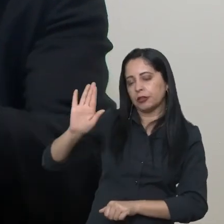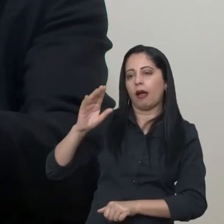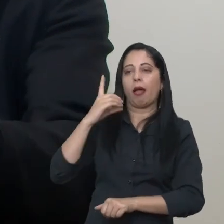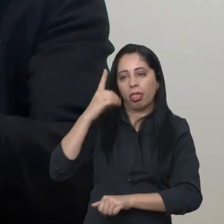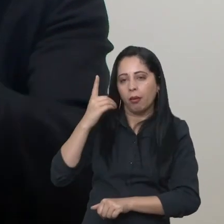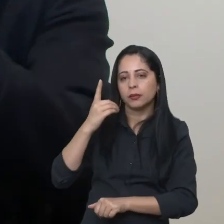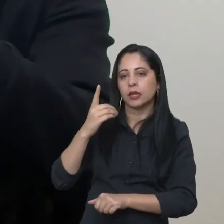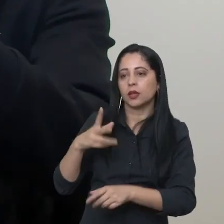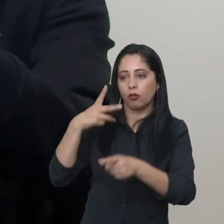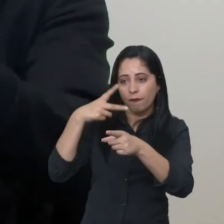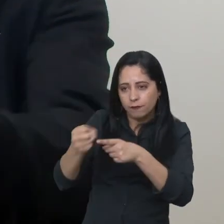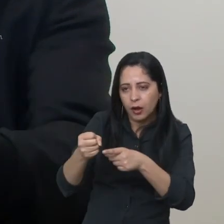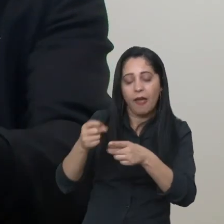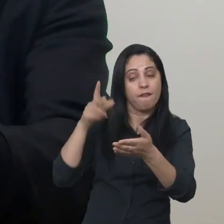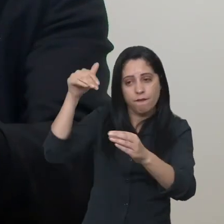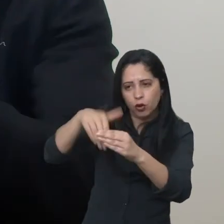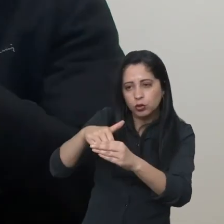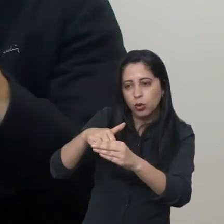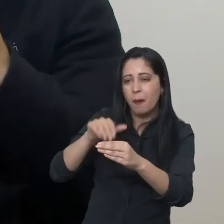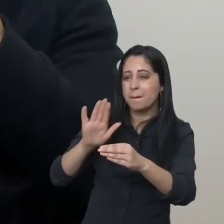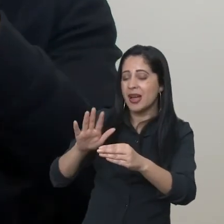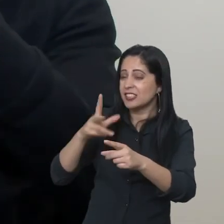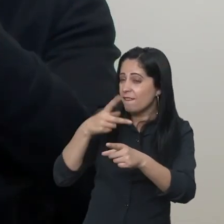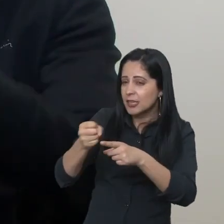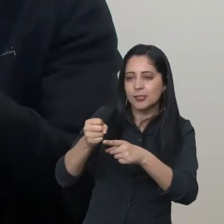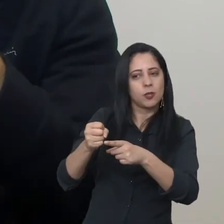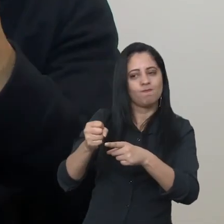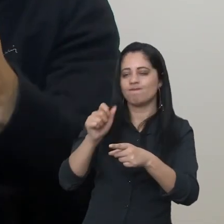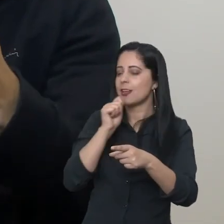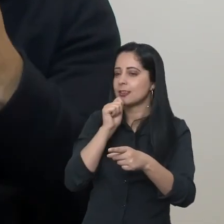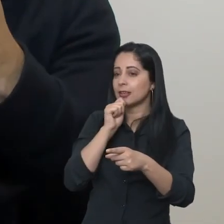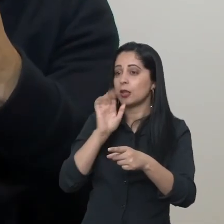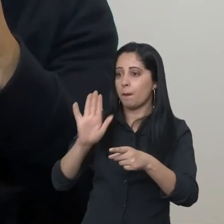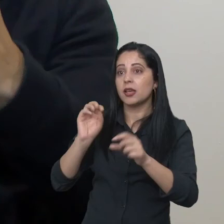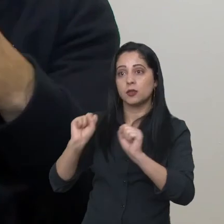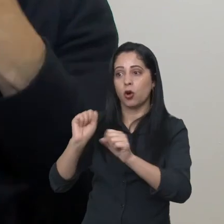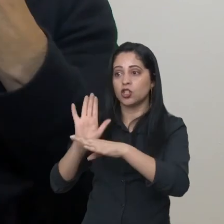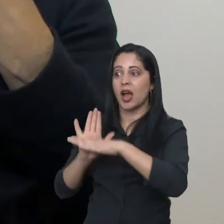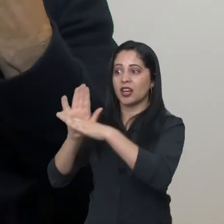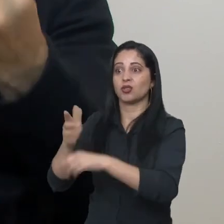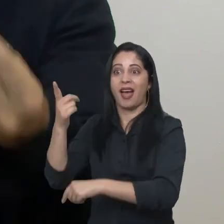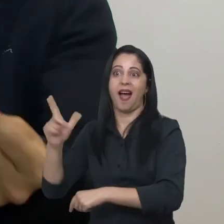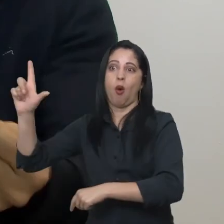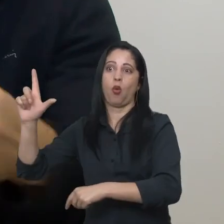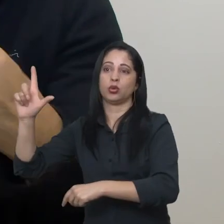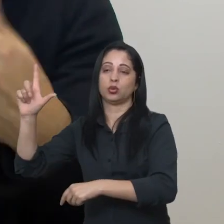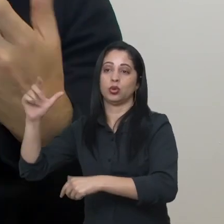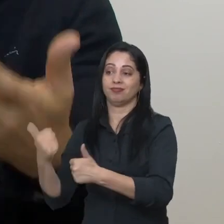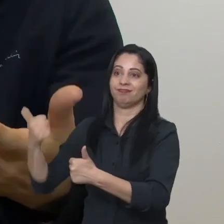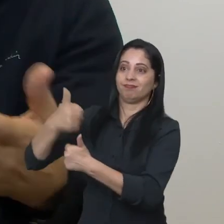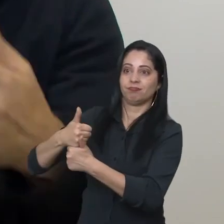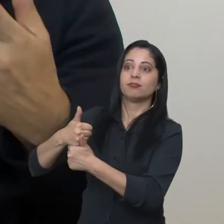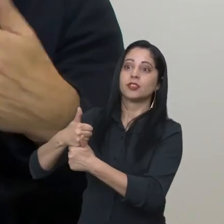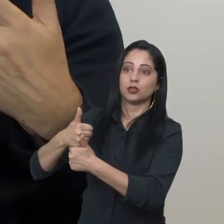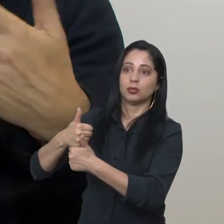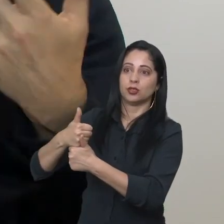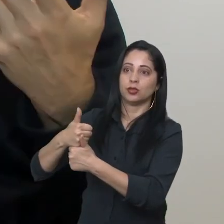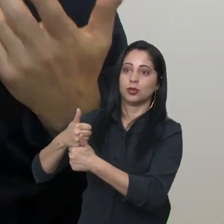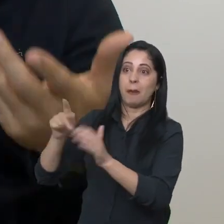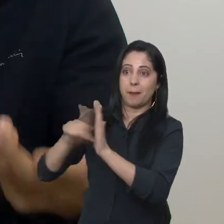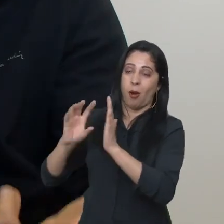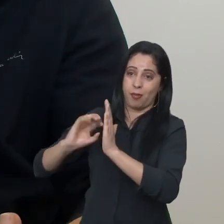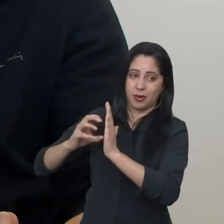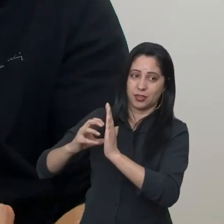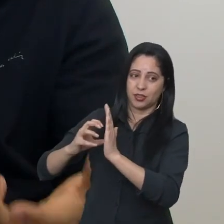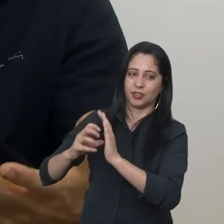candidato, né, ou candidata em que ele está votando, mas ele pode contribuir para eleger outro candidato, outra candidata desse